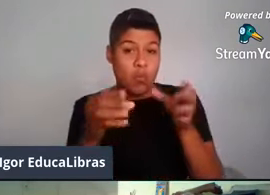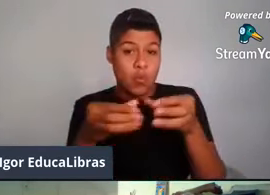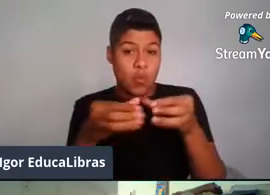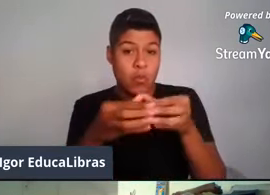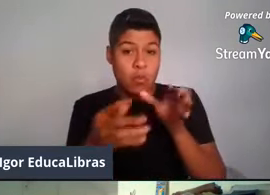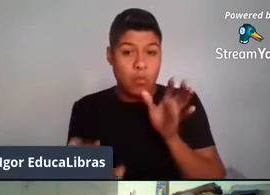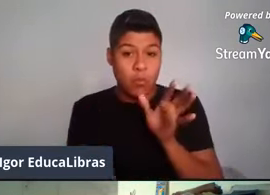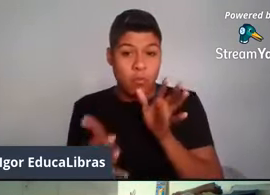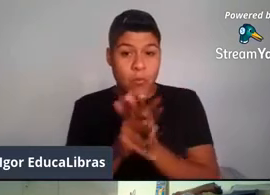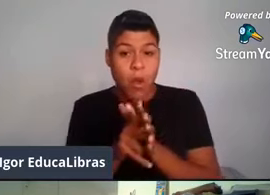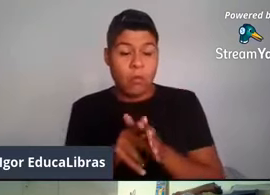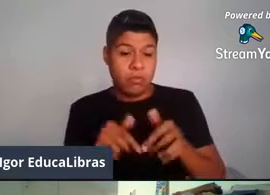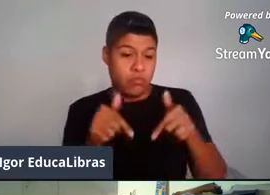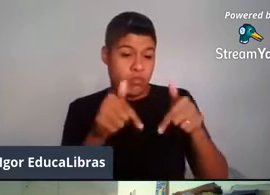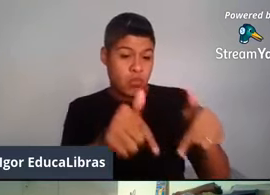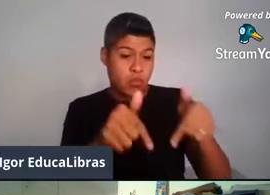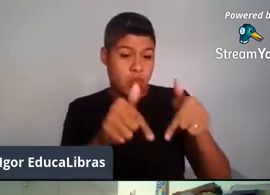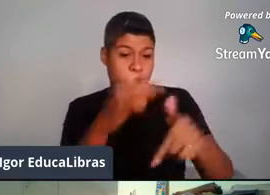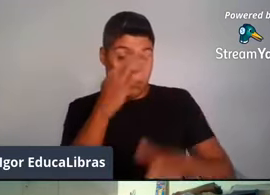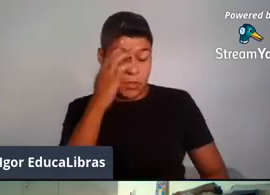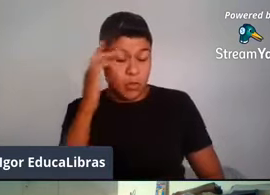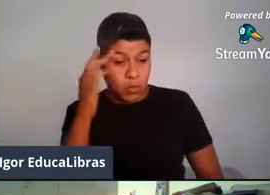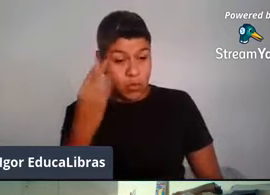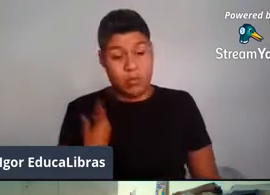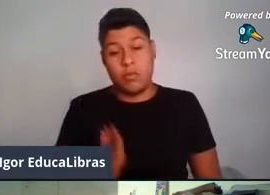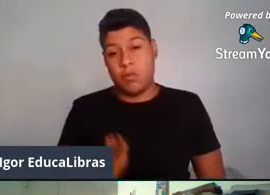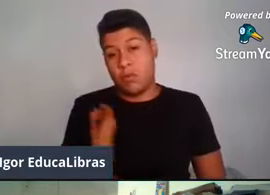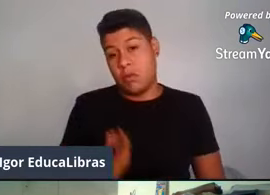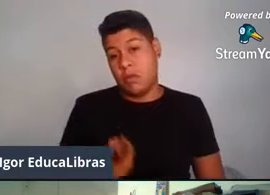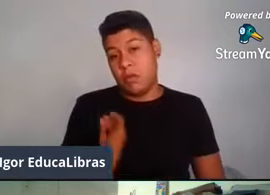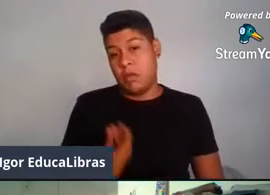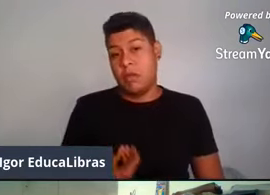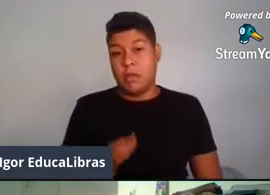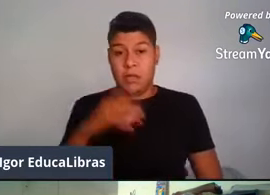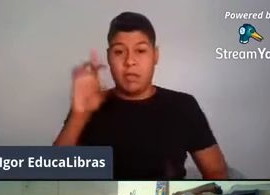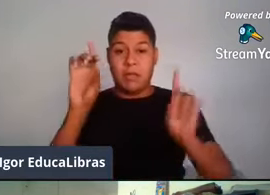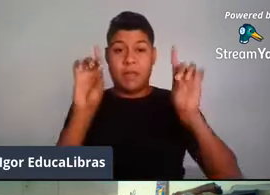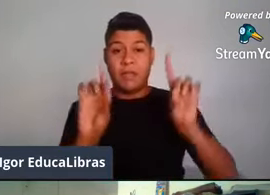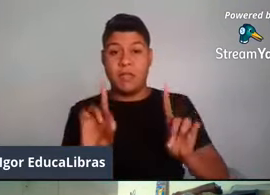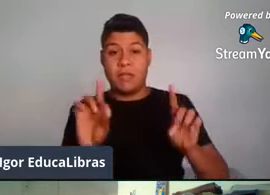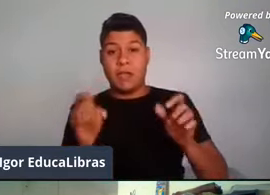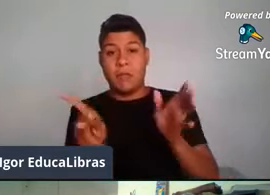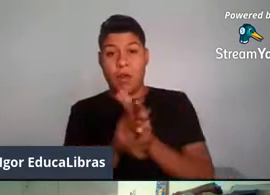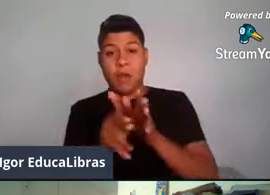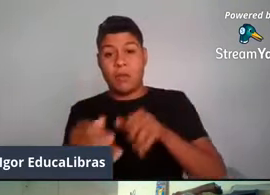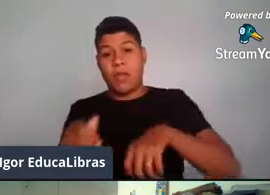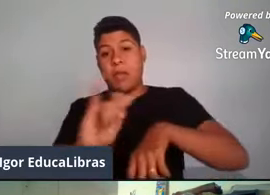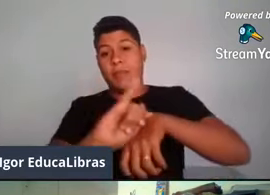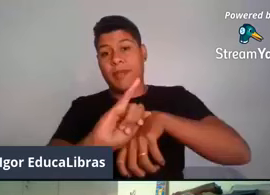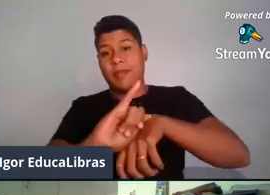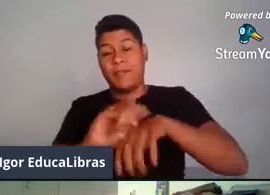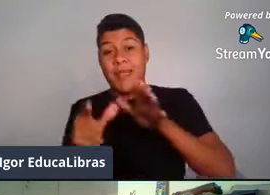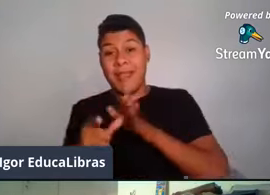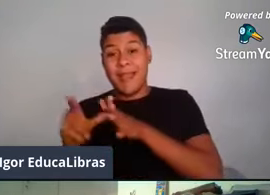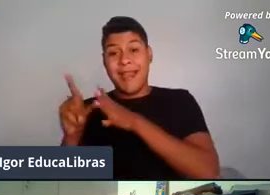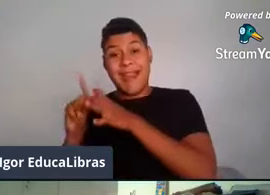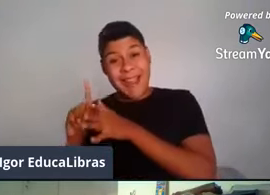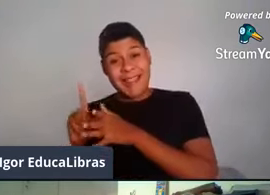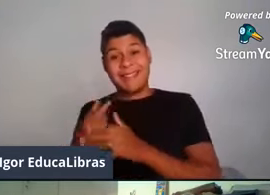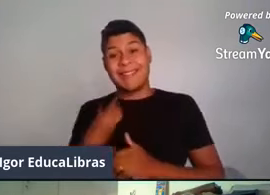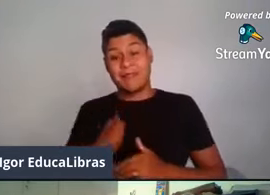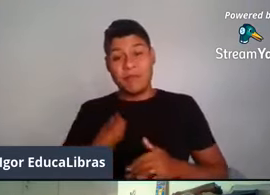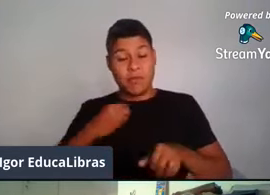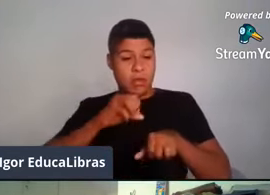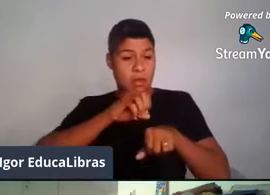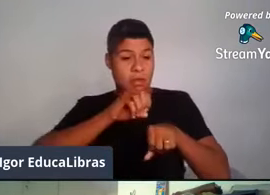de defesa da pessoa, na época era defesa da pessoa portadora de deficiência na capital. Então, antes era uma atuação que estava espalhada